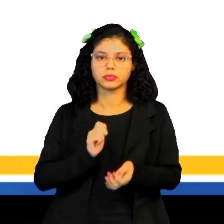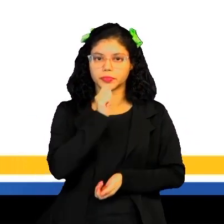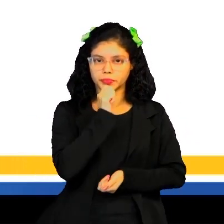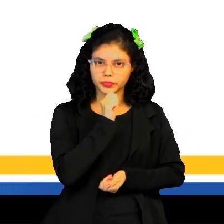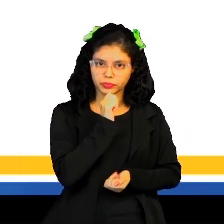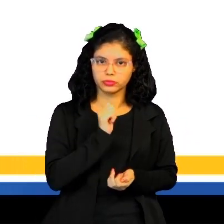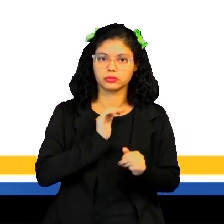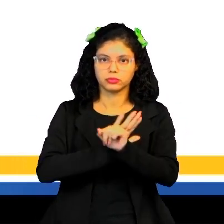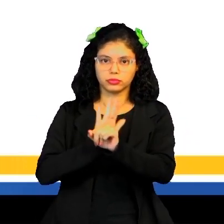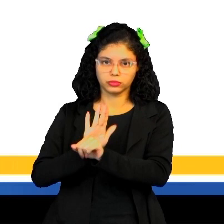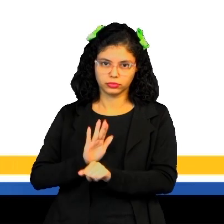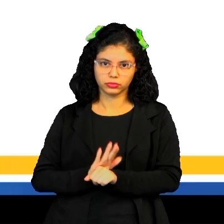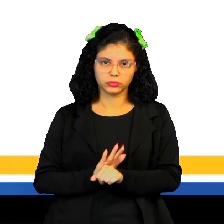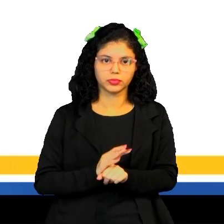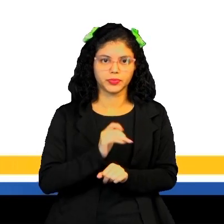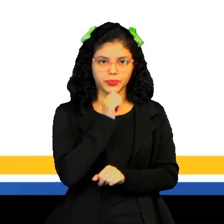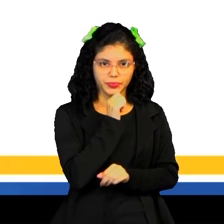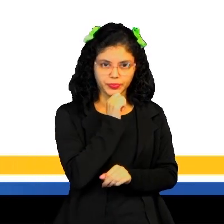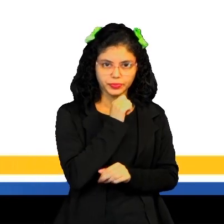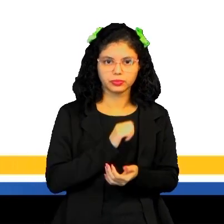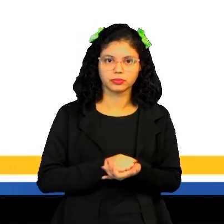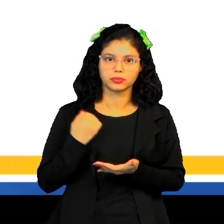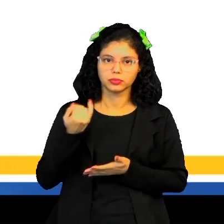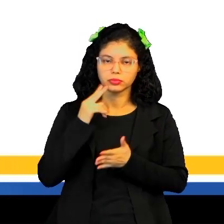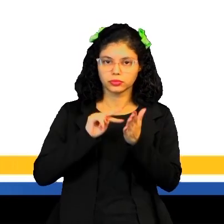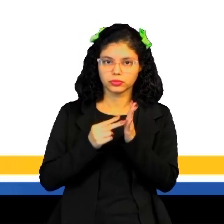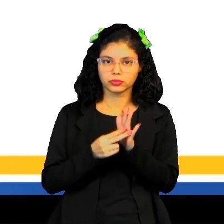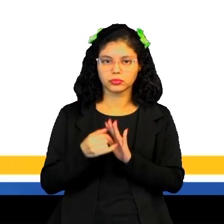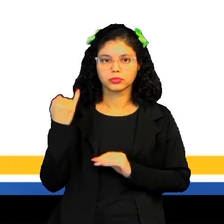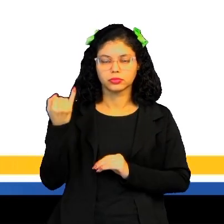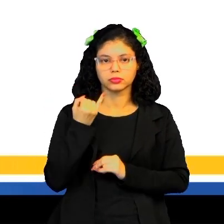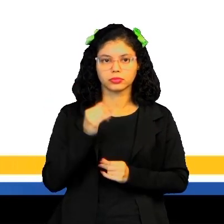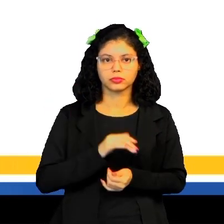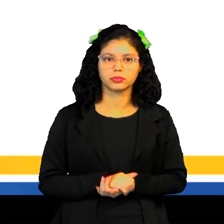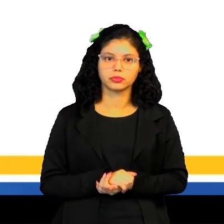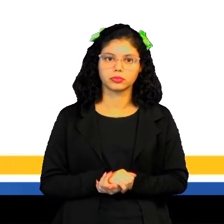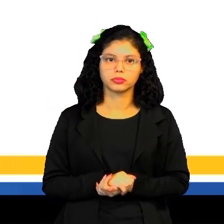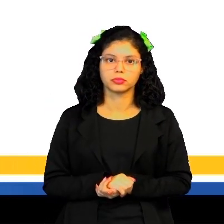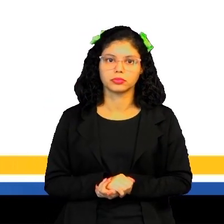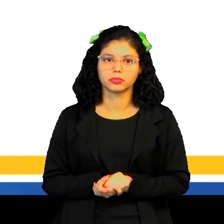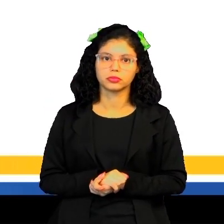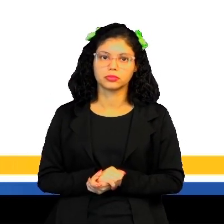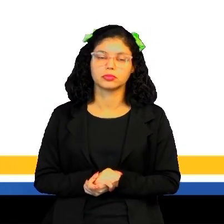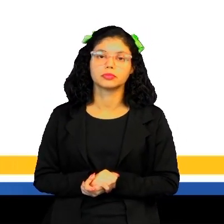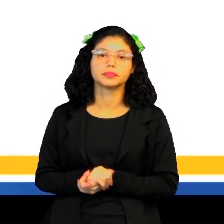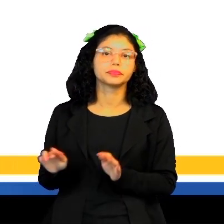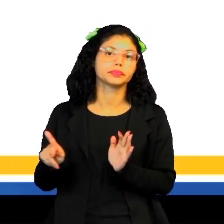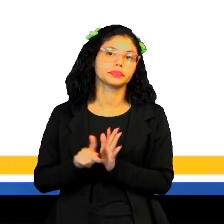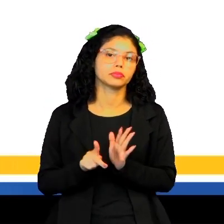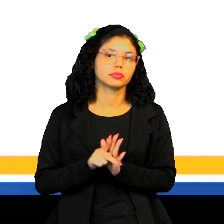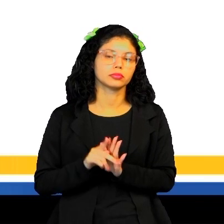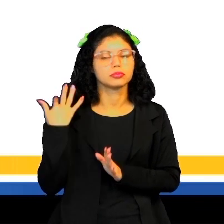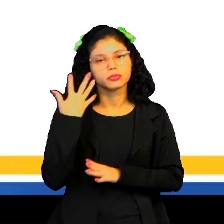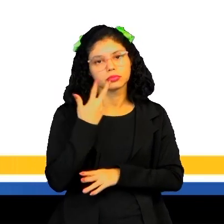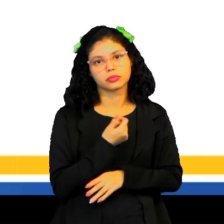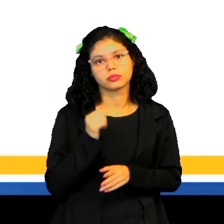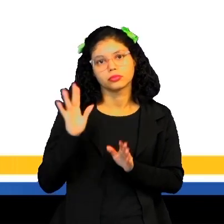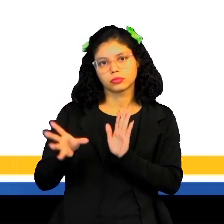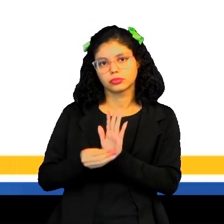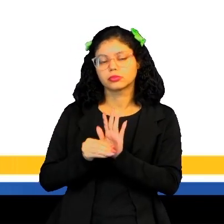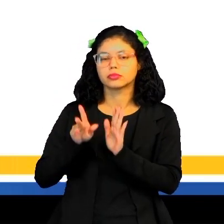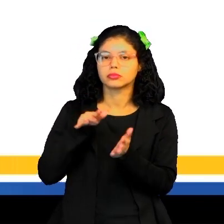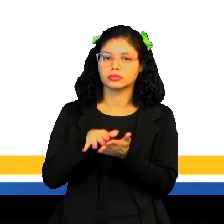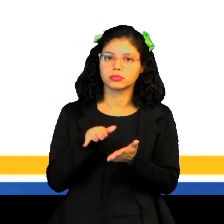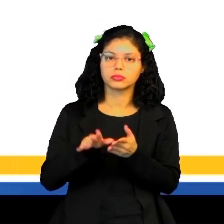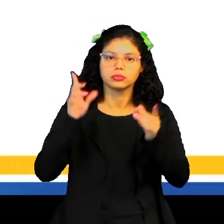representavam contribuições significativas, dessa importante civilização. O ideal de beleza impresso